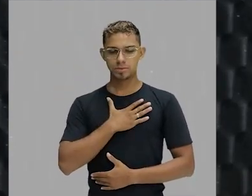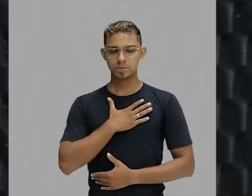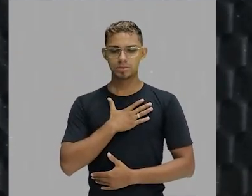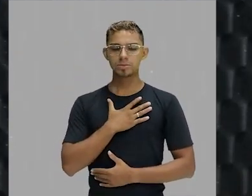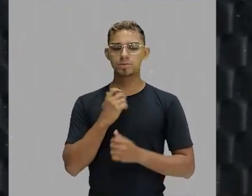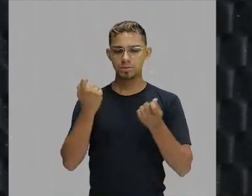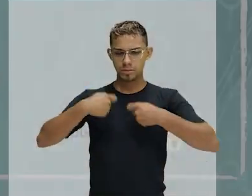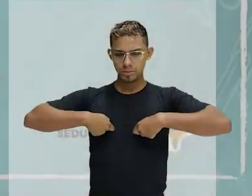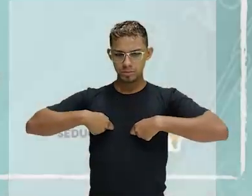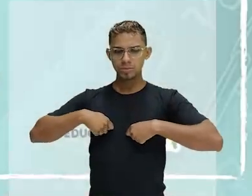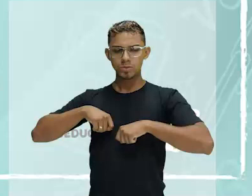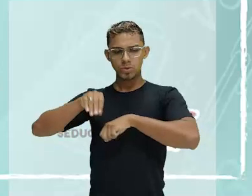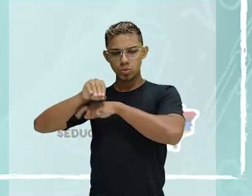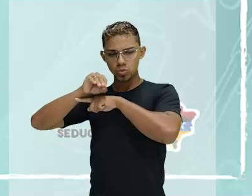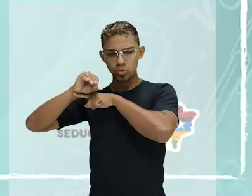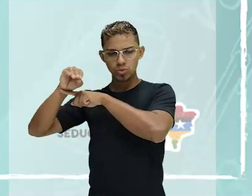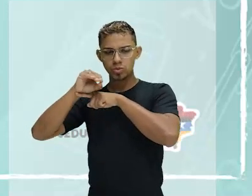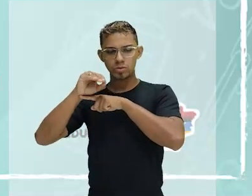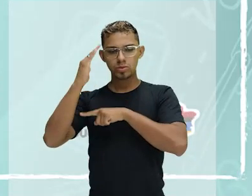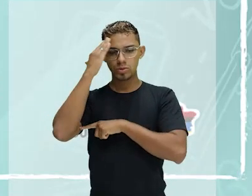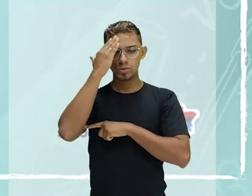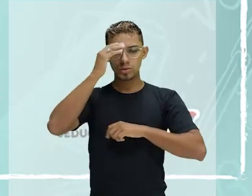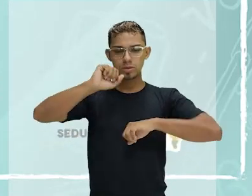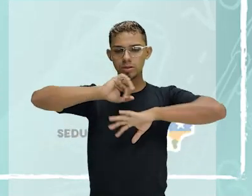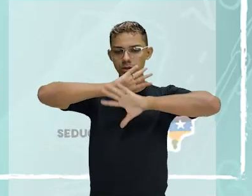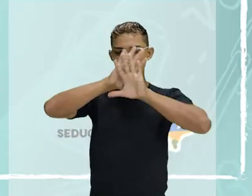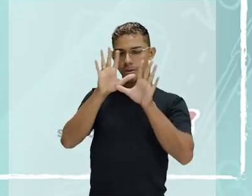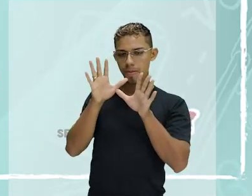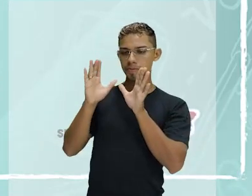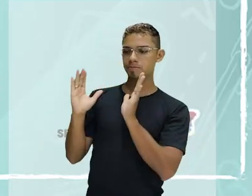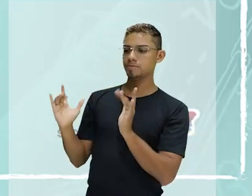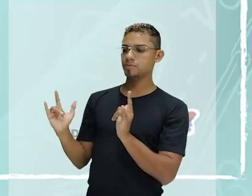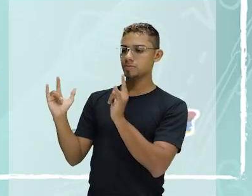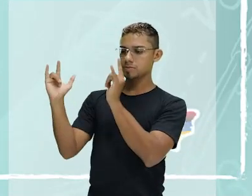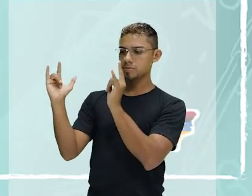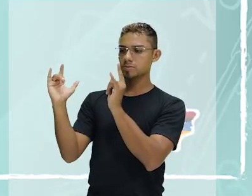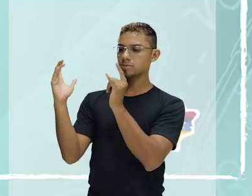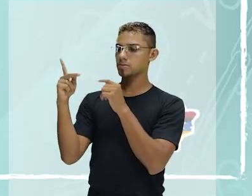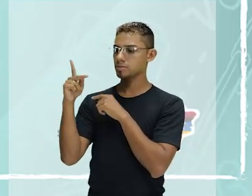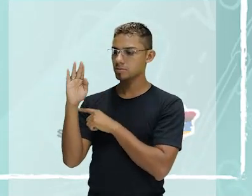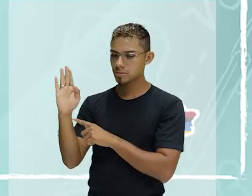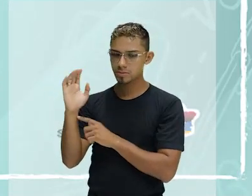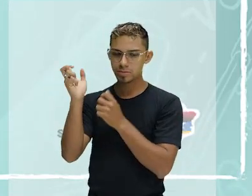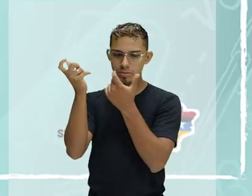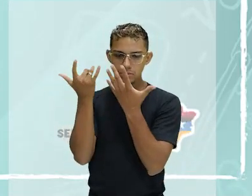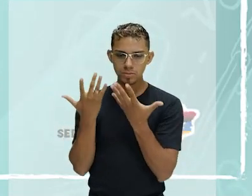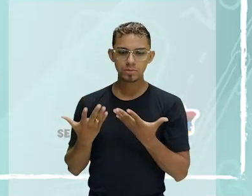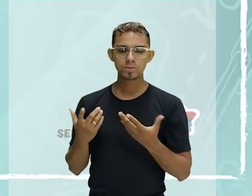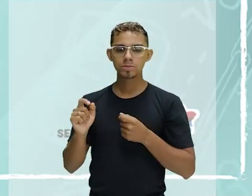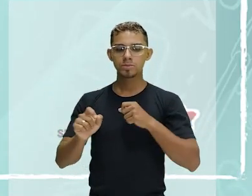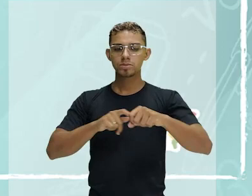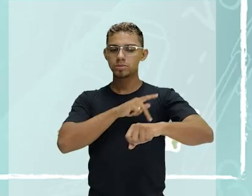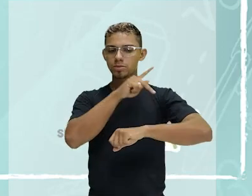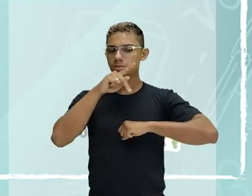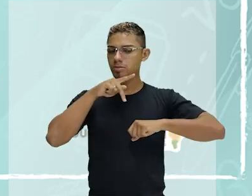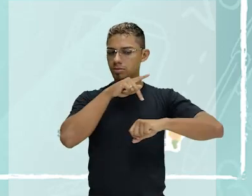maneira. Para a gente entender, o patrimônio público são os bens que estão à disposição do coletivo.